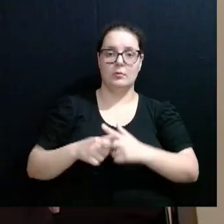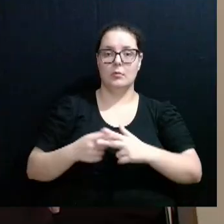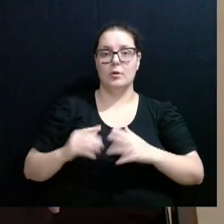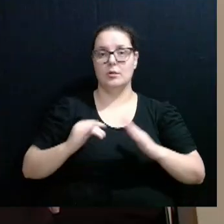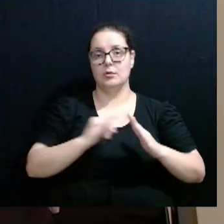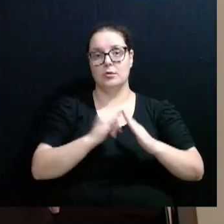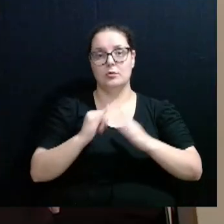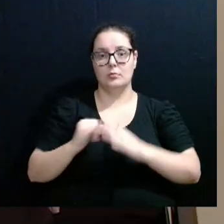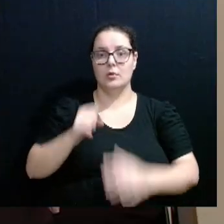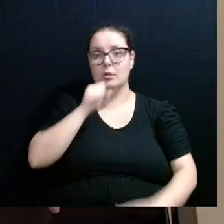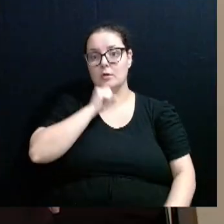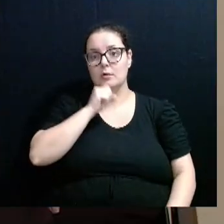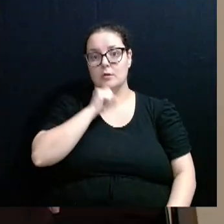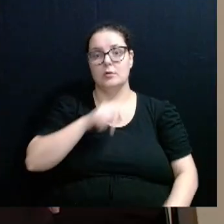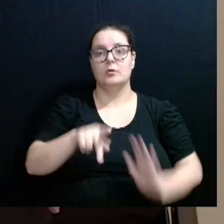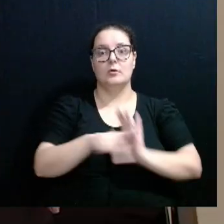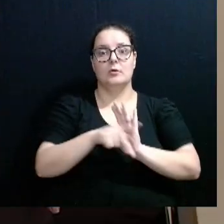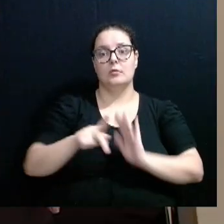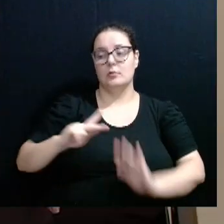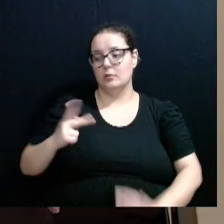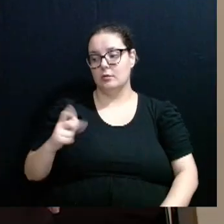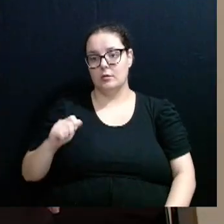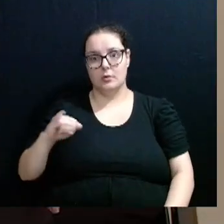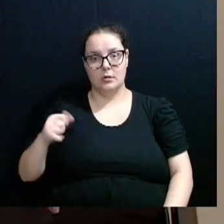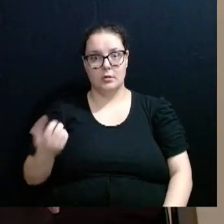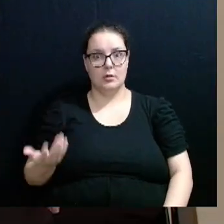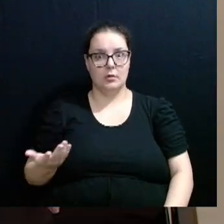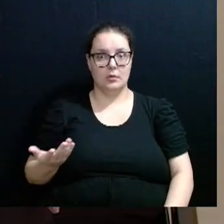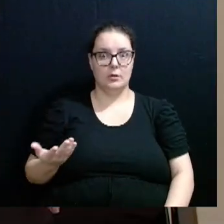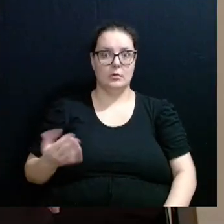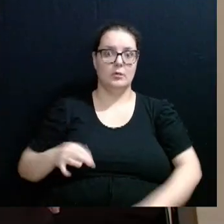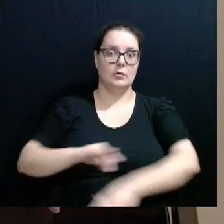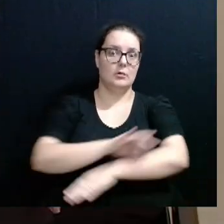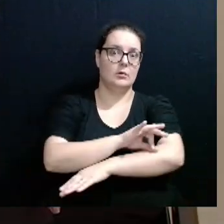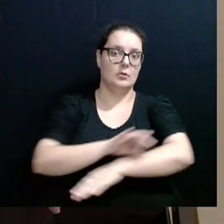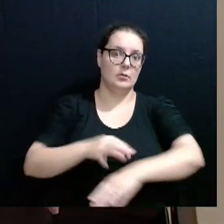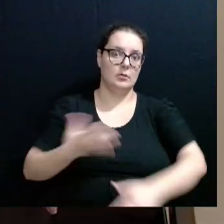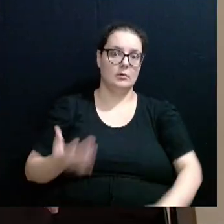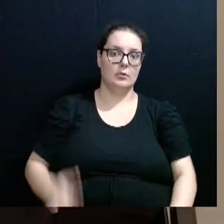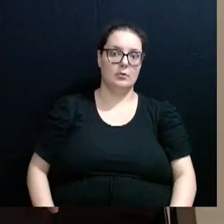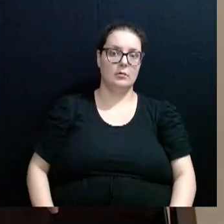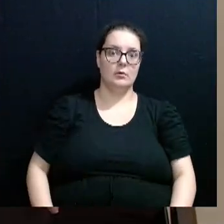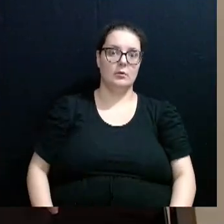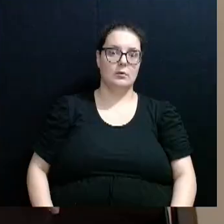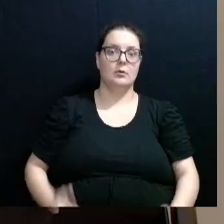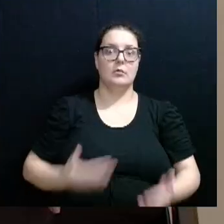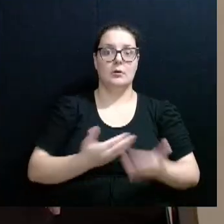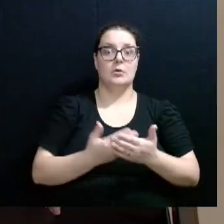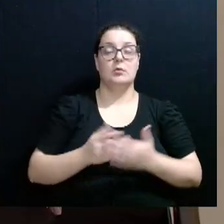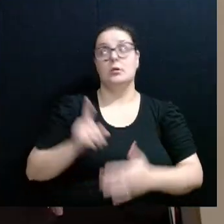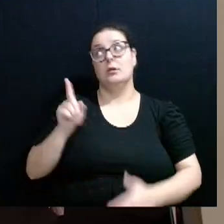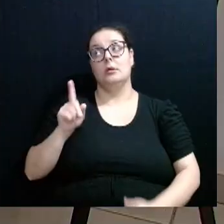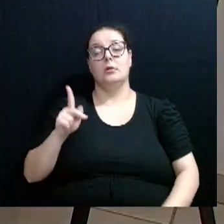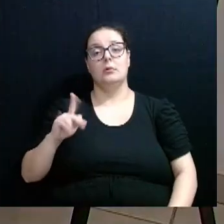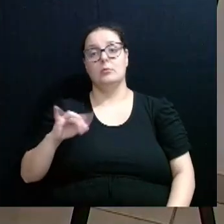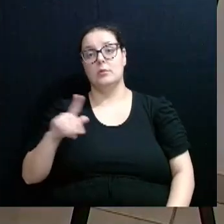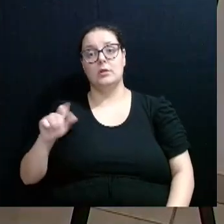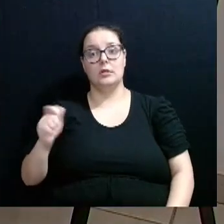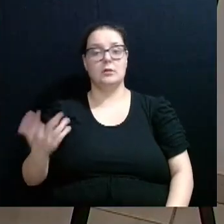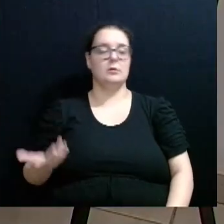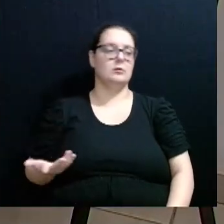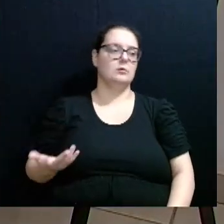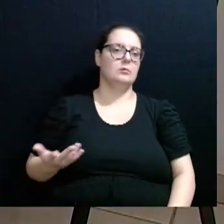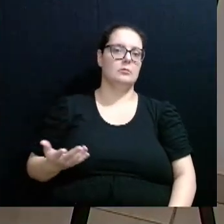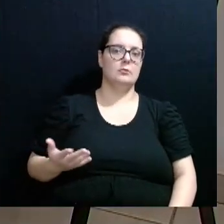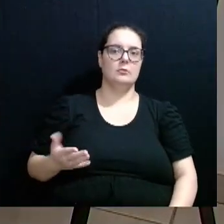do AJA, um arquiteto que estuda lá em Pisa, que faz parte do grupo que está restaurando a catedral. Então, a